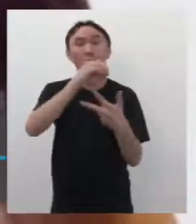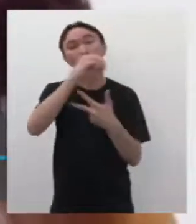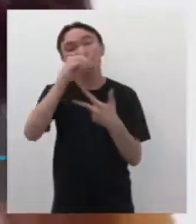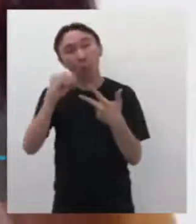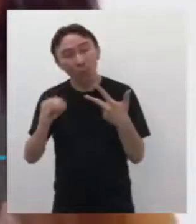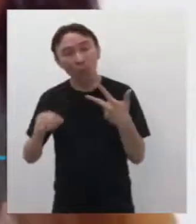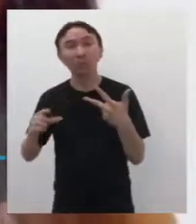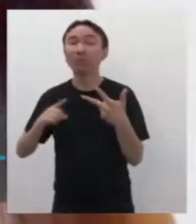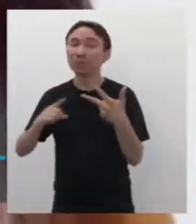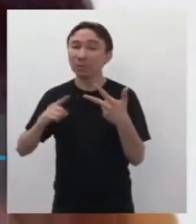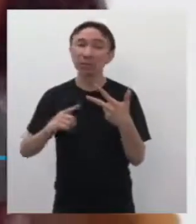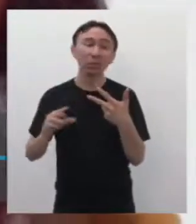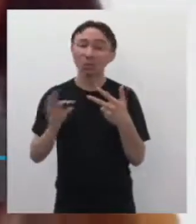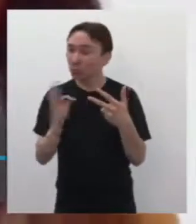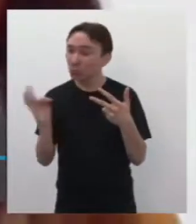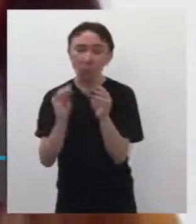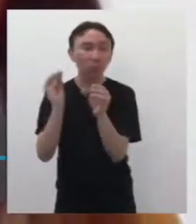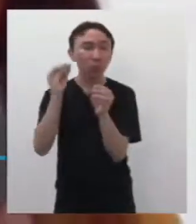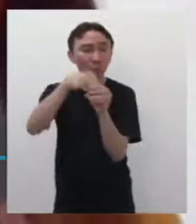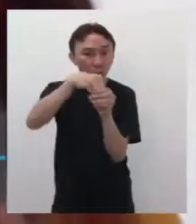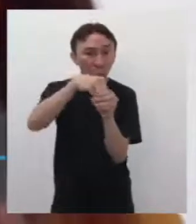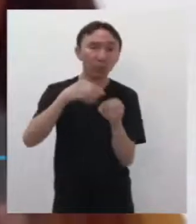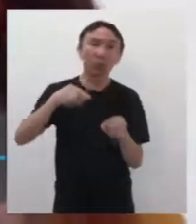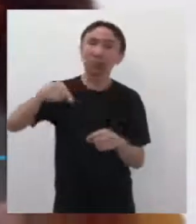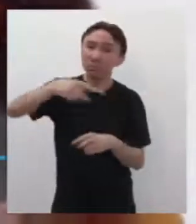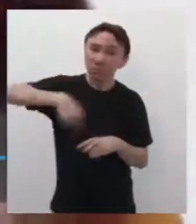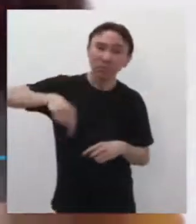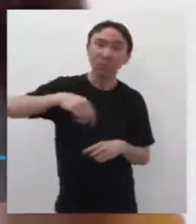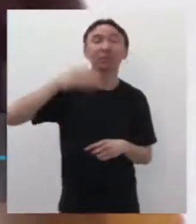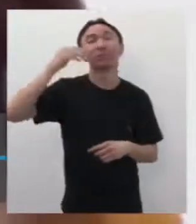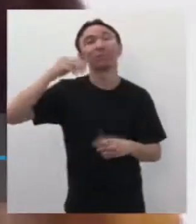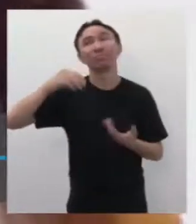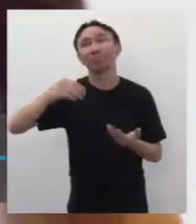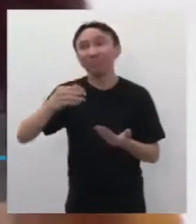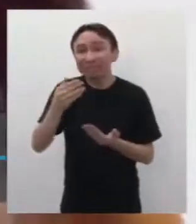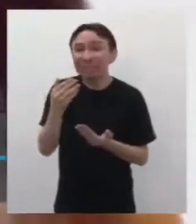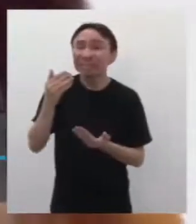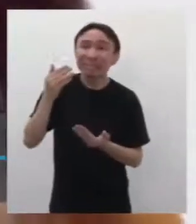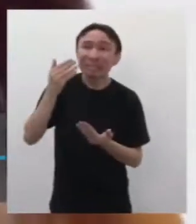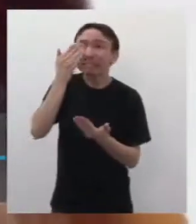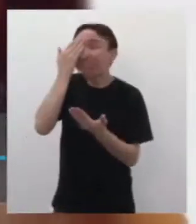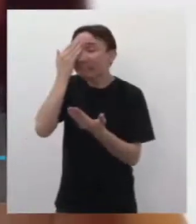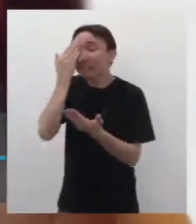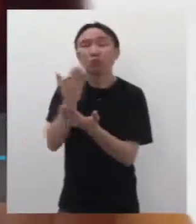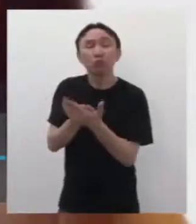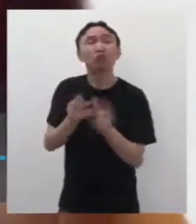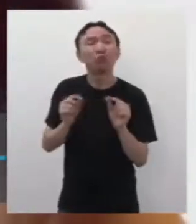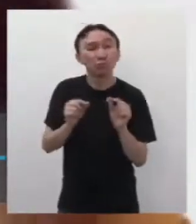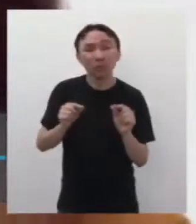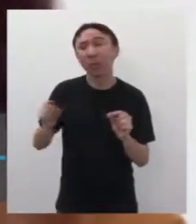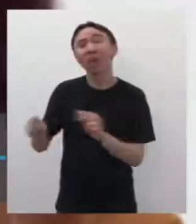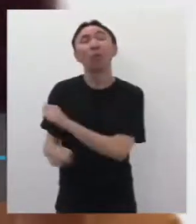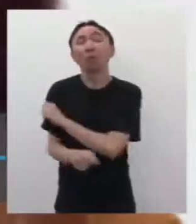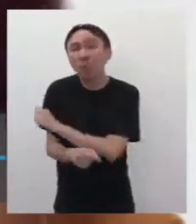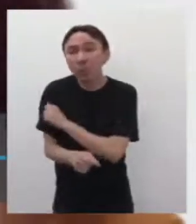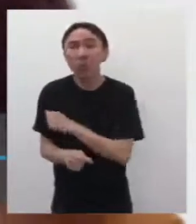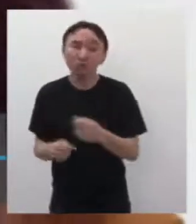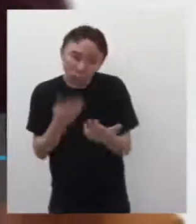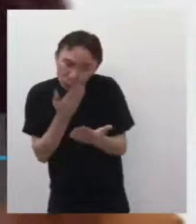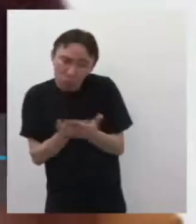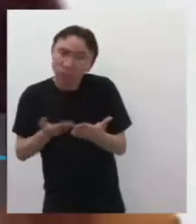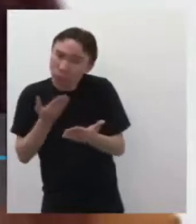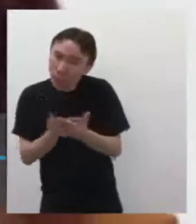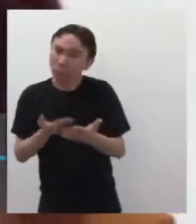e a cadência que a gente acredita que eles devem ser trabalhados pelo aluno. Mas você, como professor, pode ir